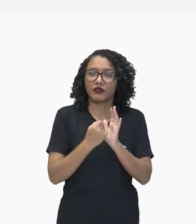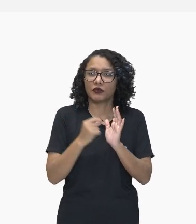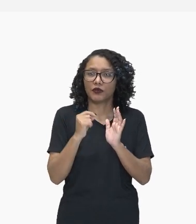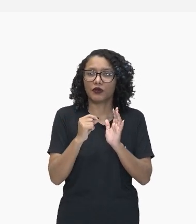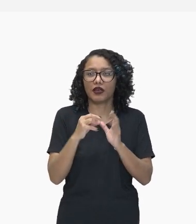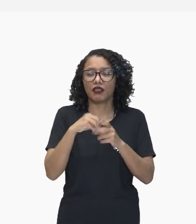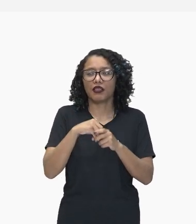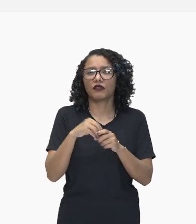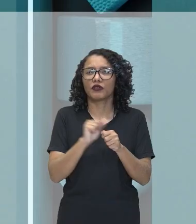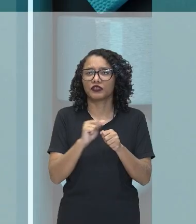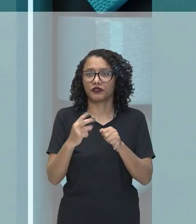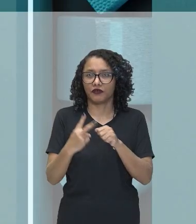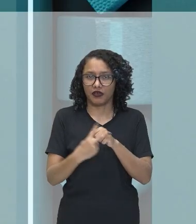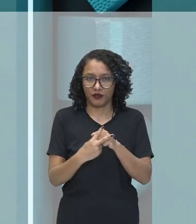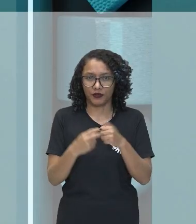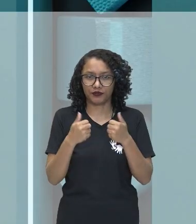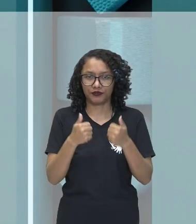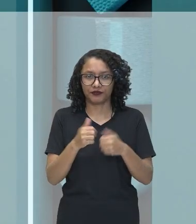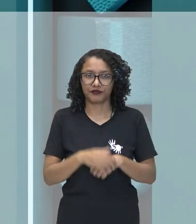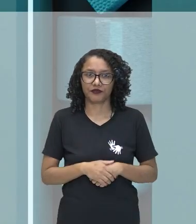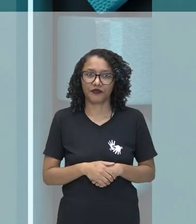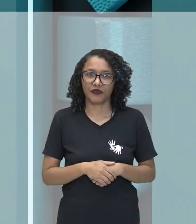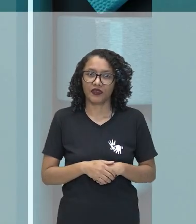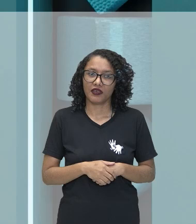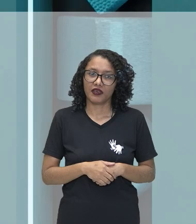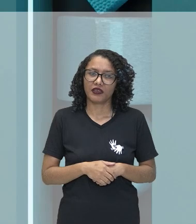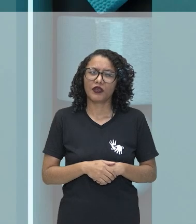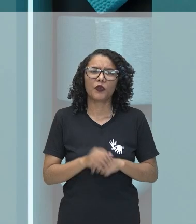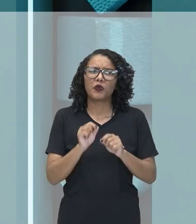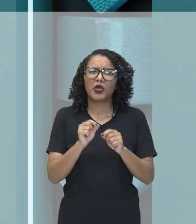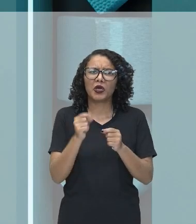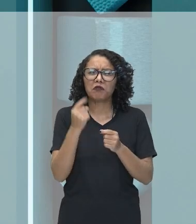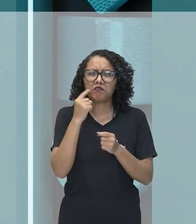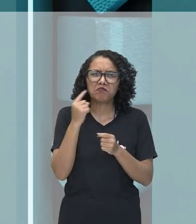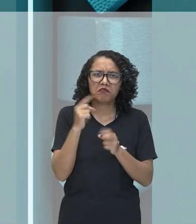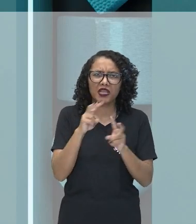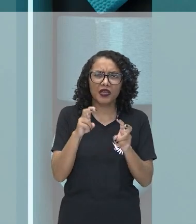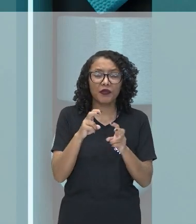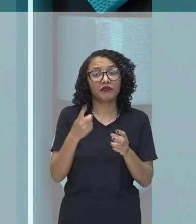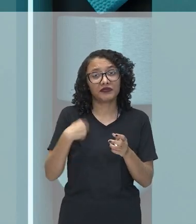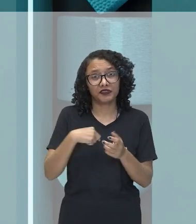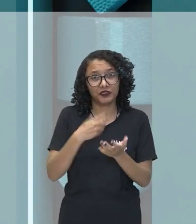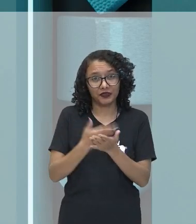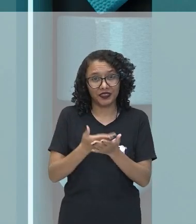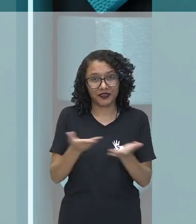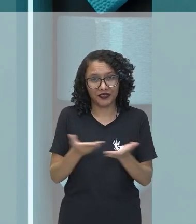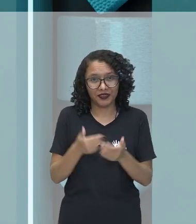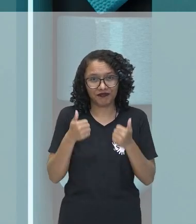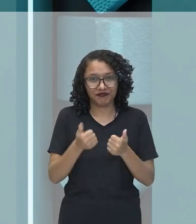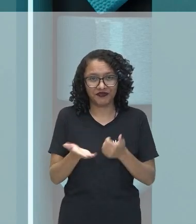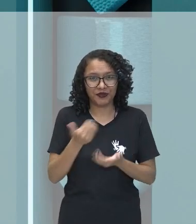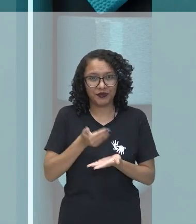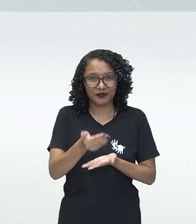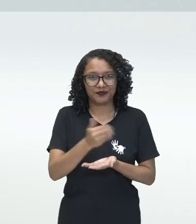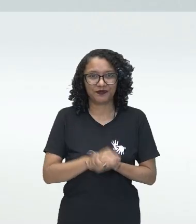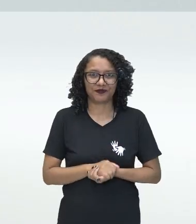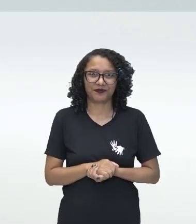por advérbios. E o que significa tudo isso é o que nós vamos descobrir agora na nossa aula. Vamos